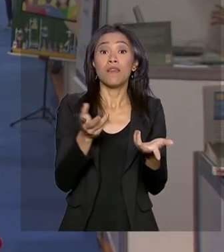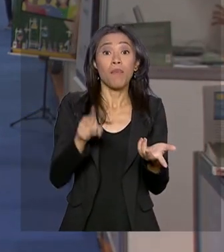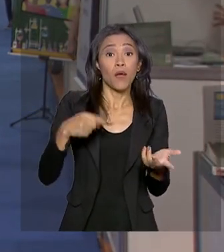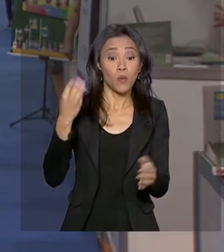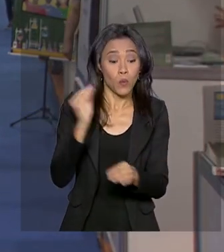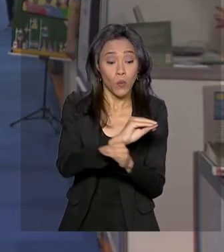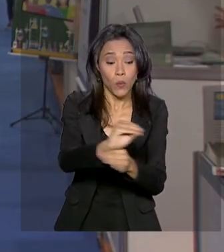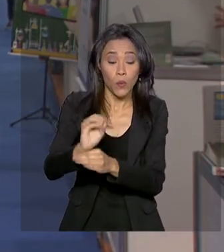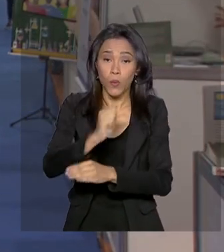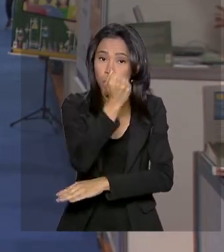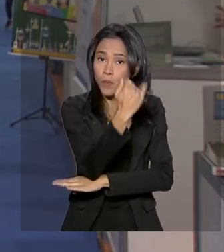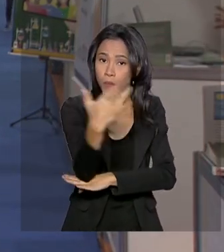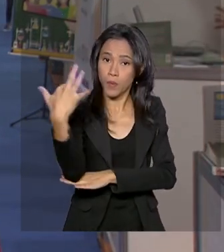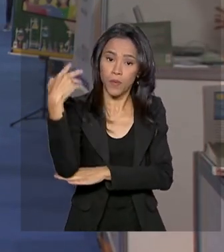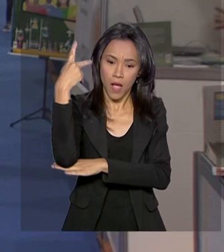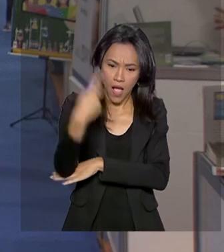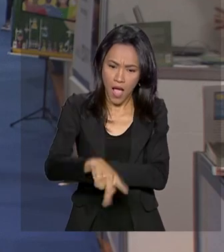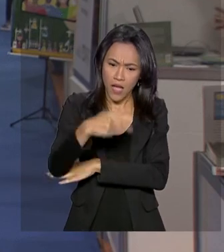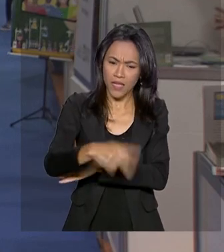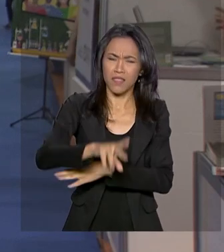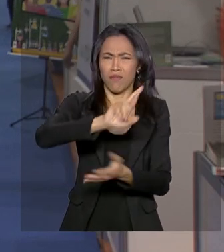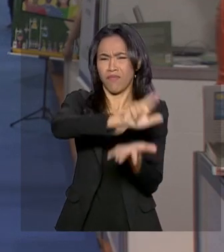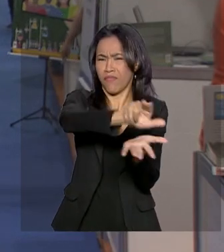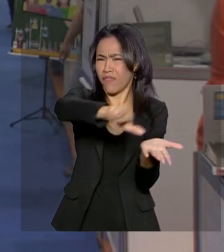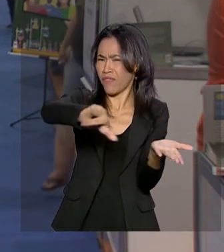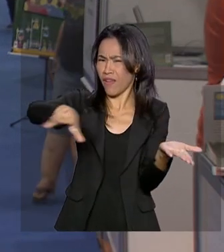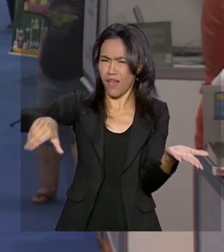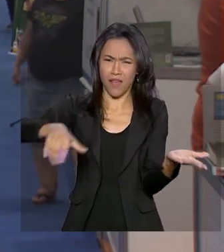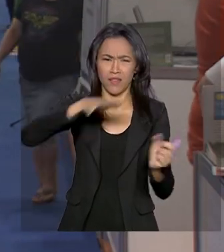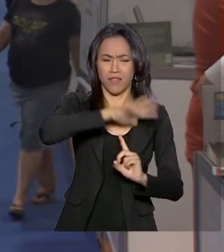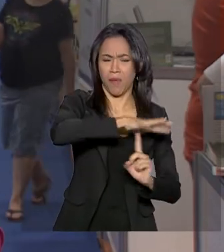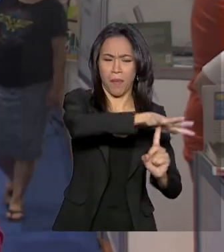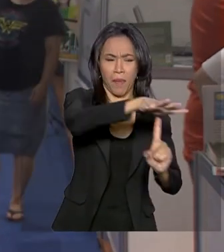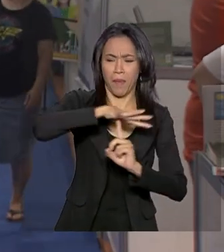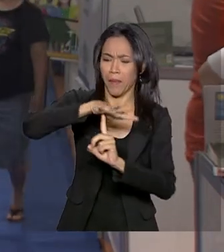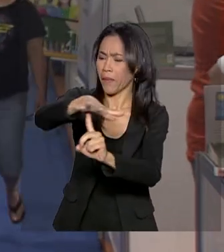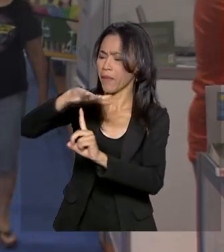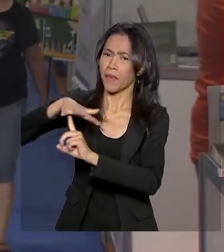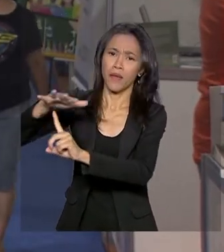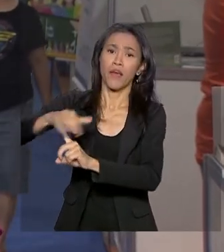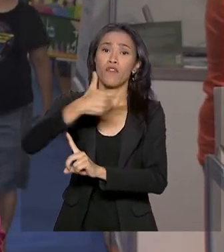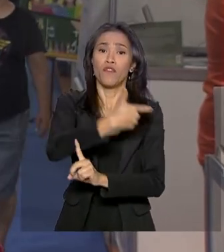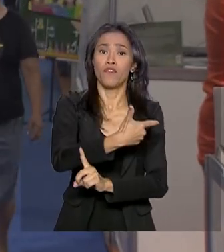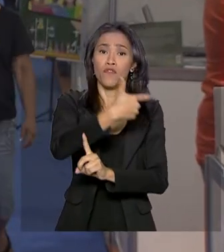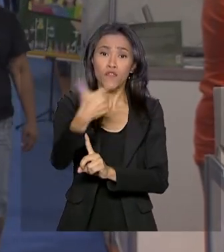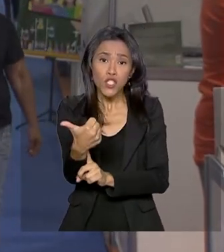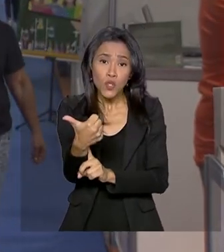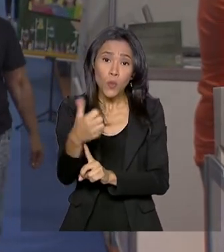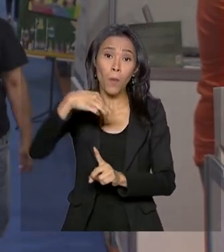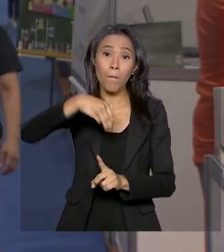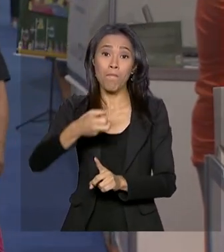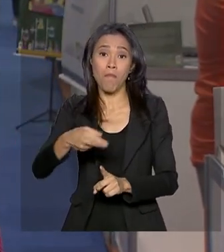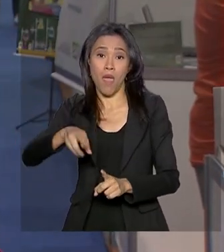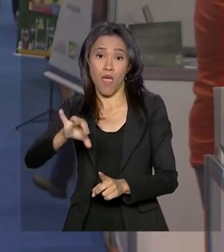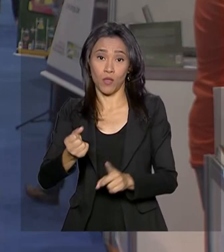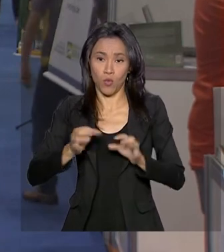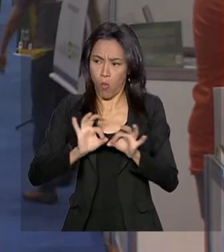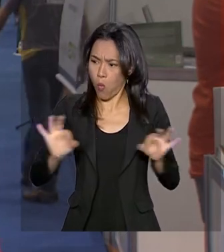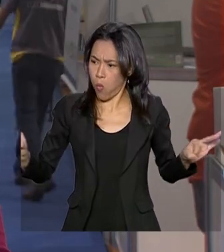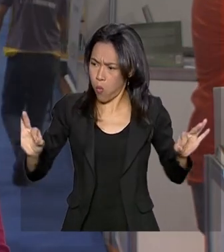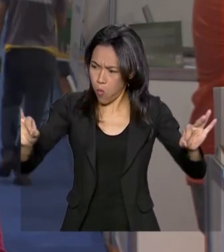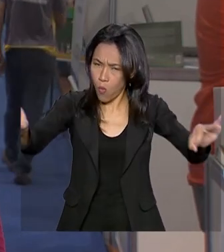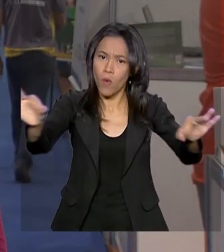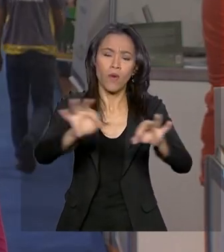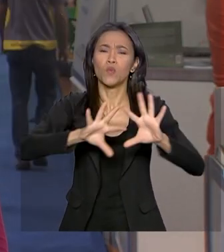Só aqui em Brasília são mais de 180 expositores e 20 mil metros quadrados de área. Ao todo, os eventos preparados